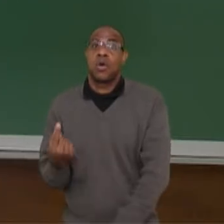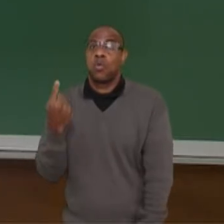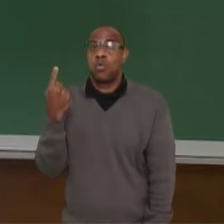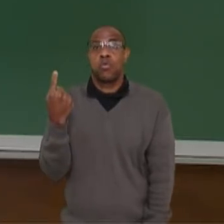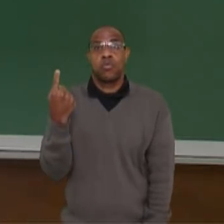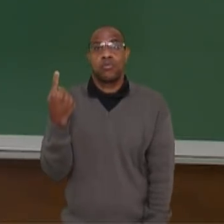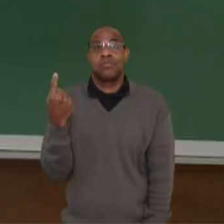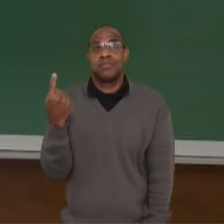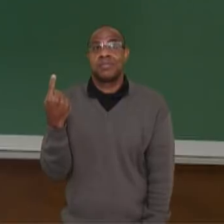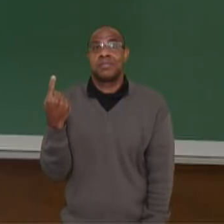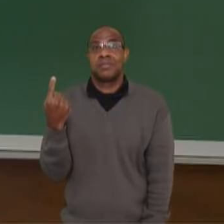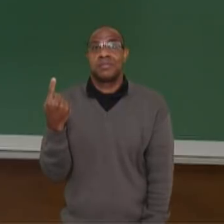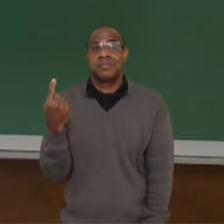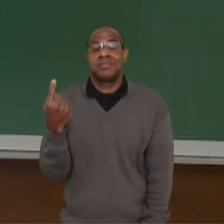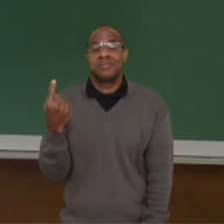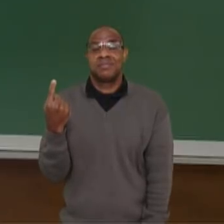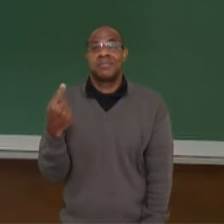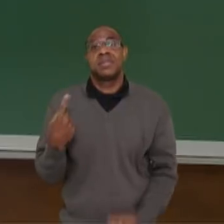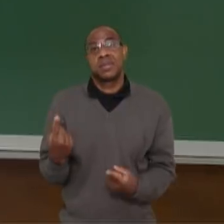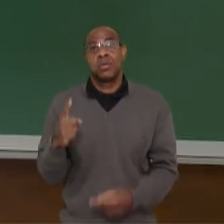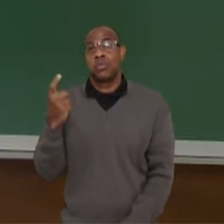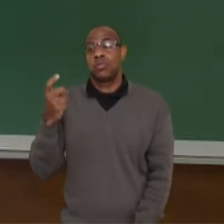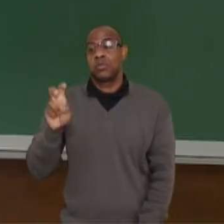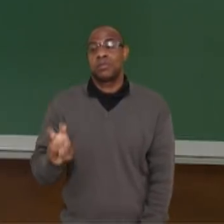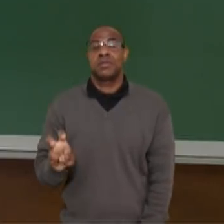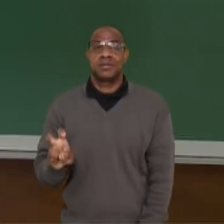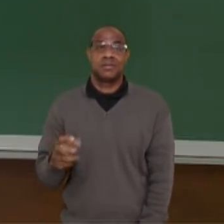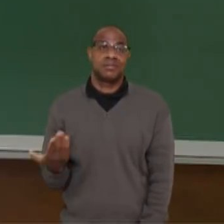a probabilidade é 1/5, tá bom?